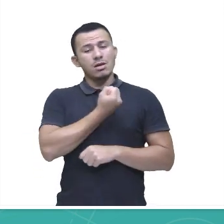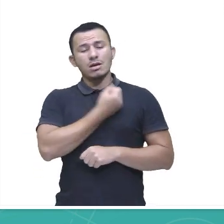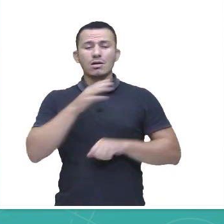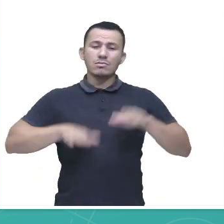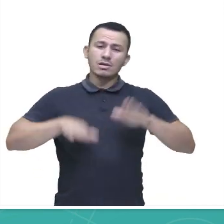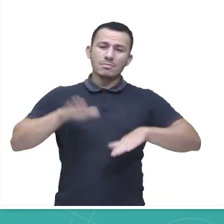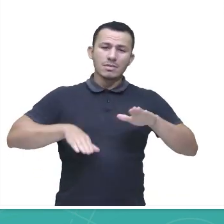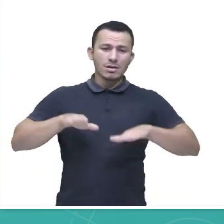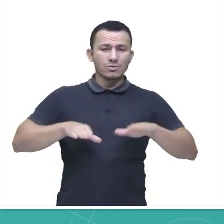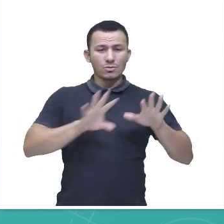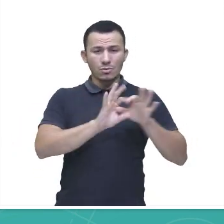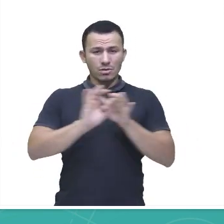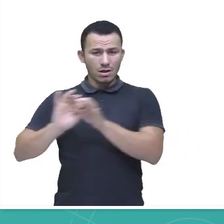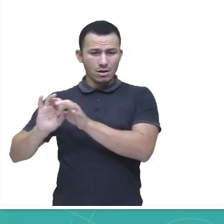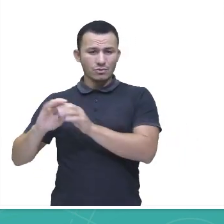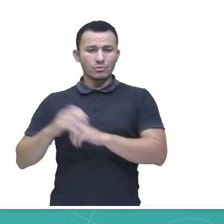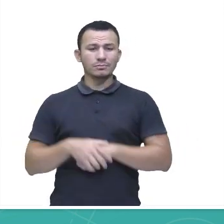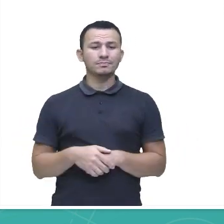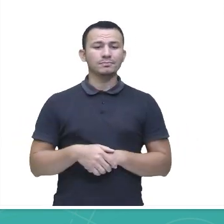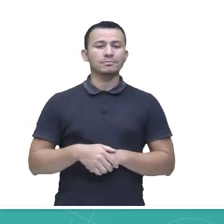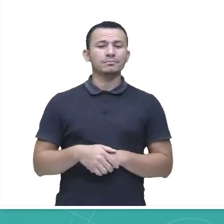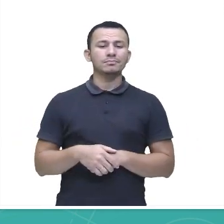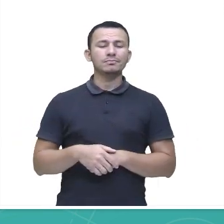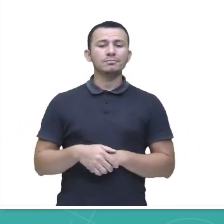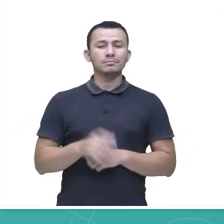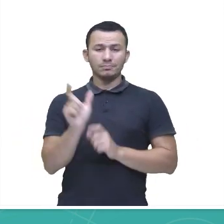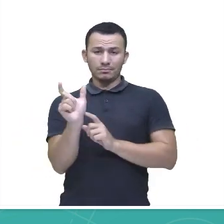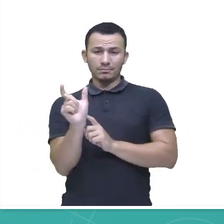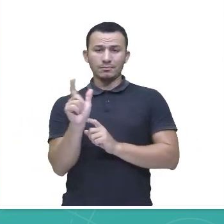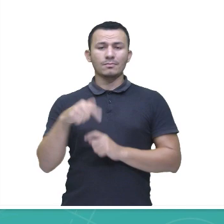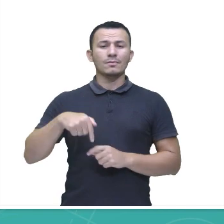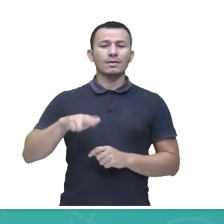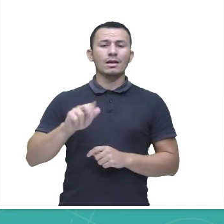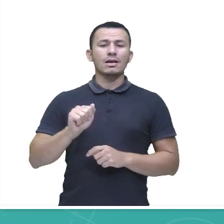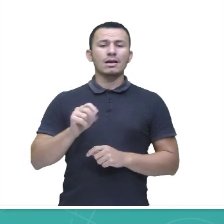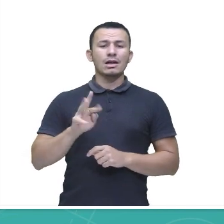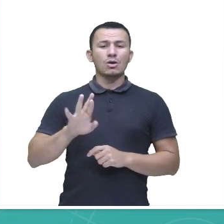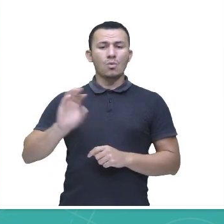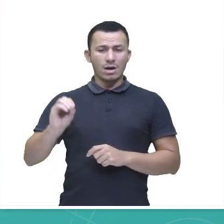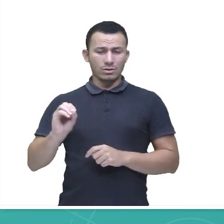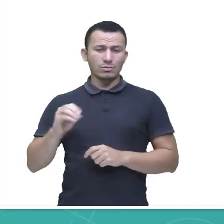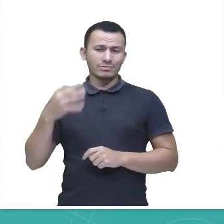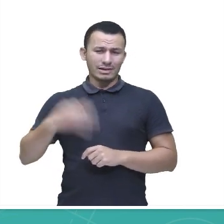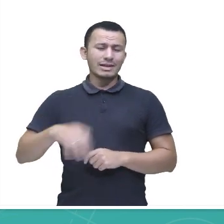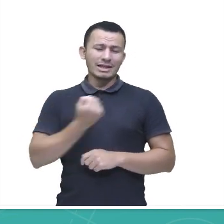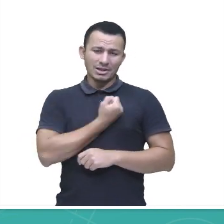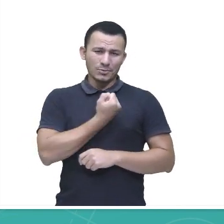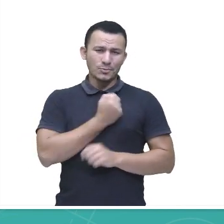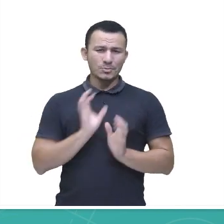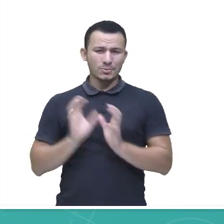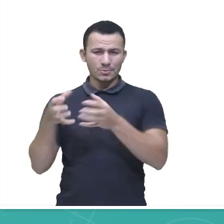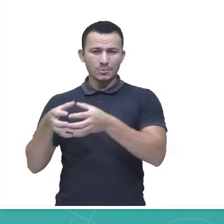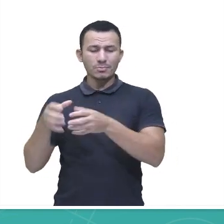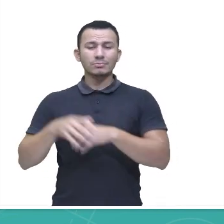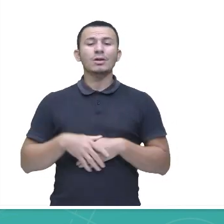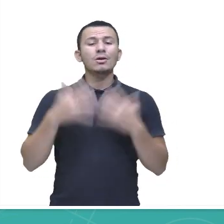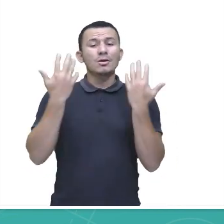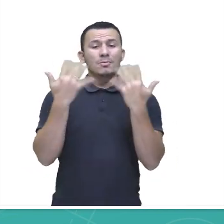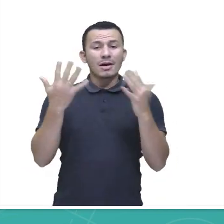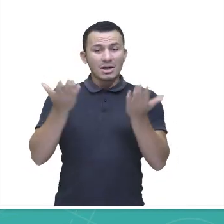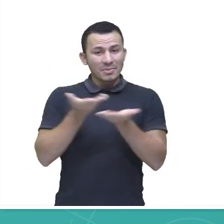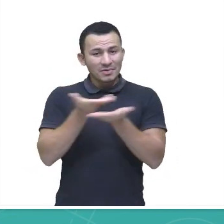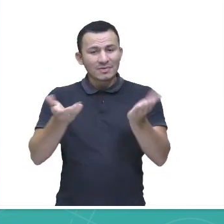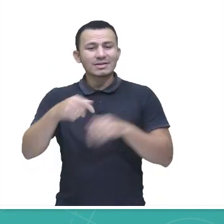correto? A palavra 4 com certeza é numeral. Então, parabéns para vocês, queridos todos, que eu